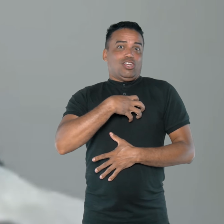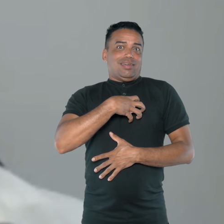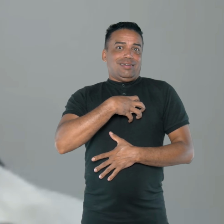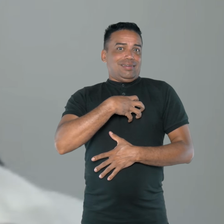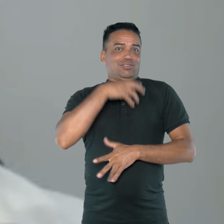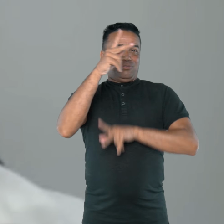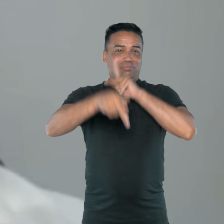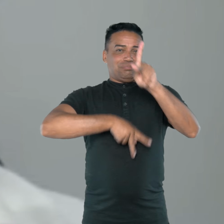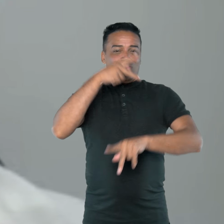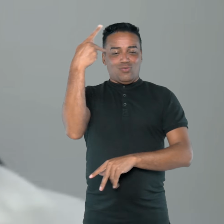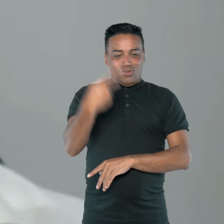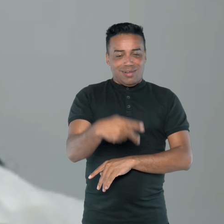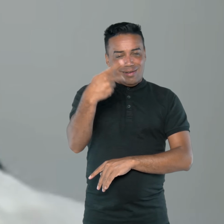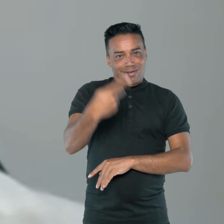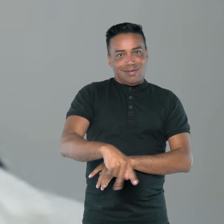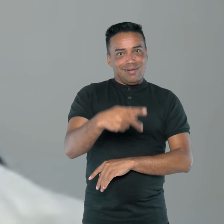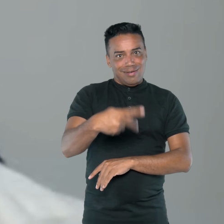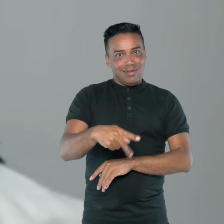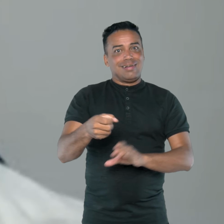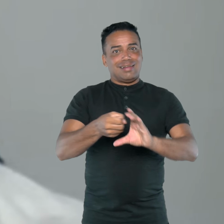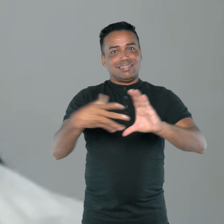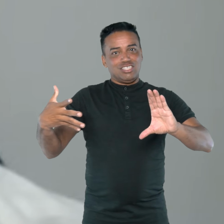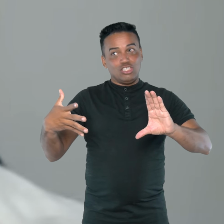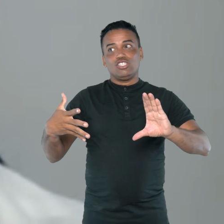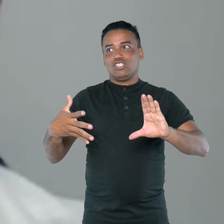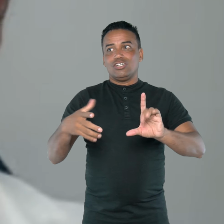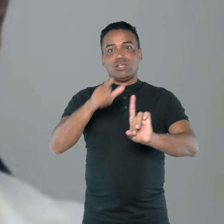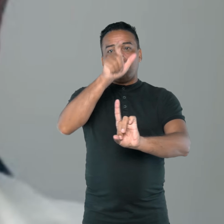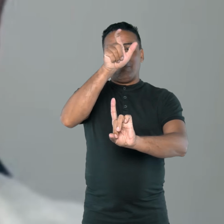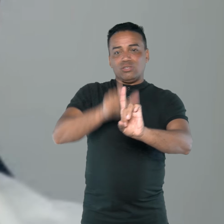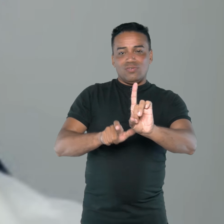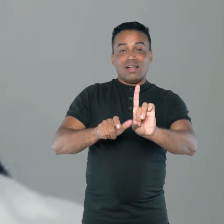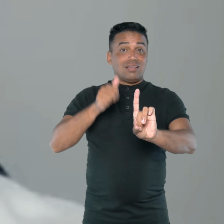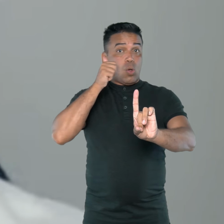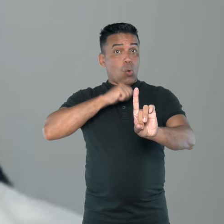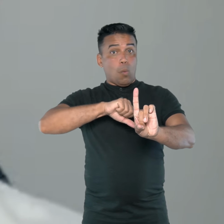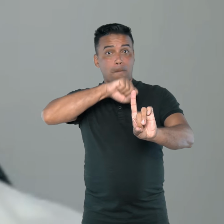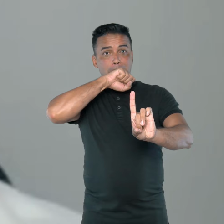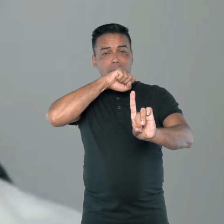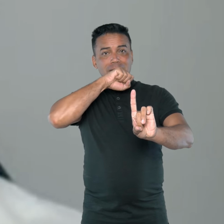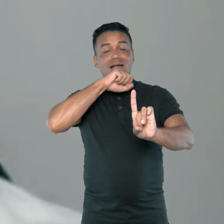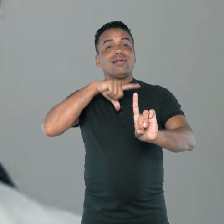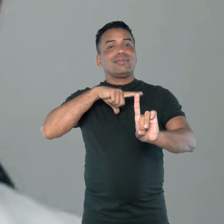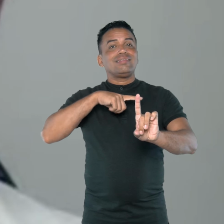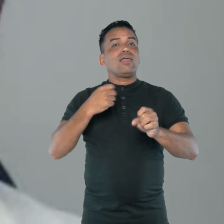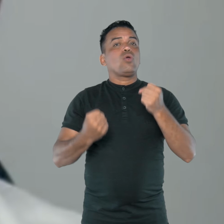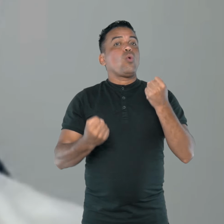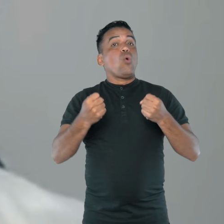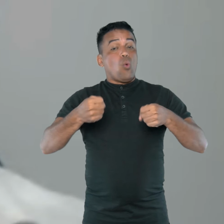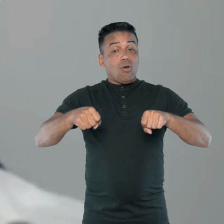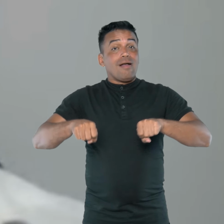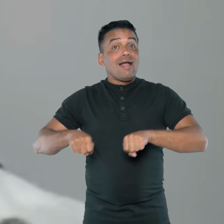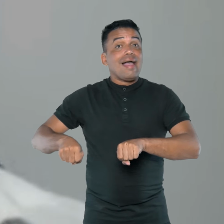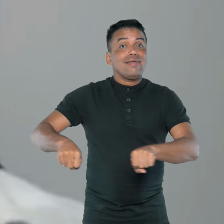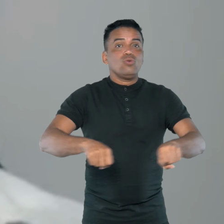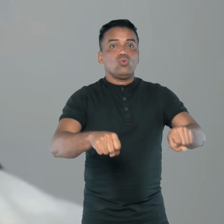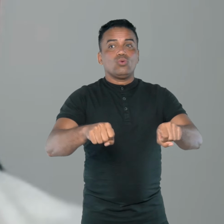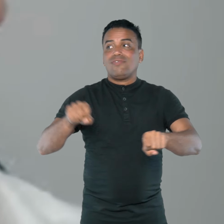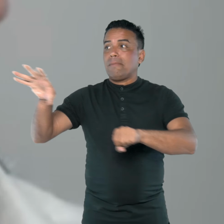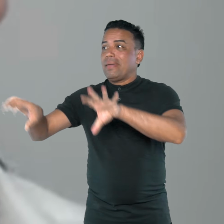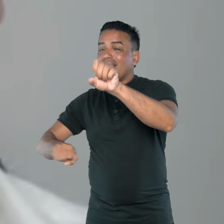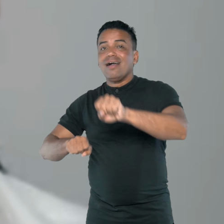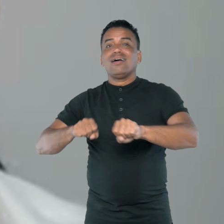brasilidade, né? Ele traz muito na personificação dessa mãe, né? Que tem um carrinho coletor de lixo, ou seja,